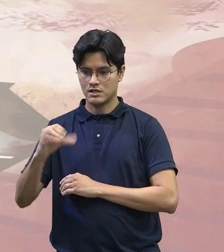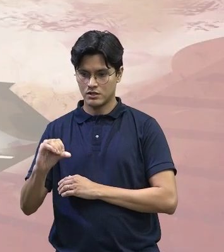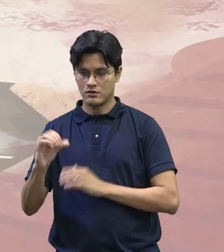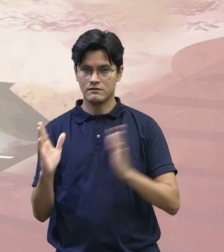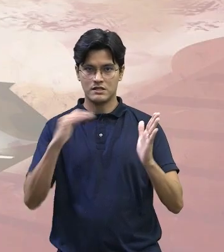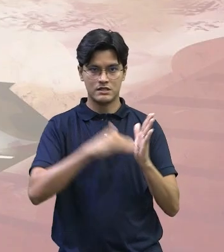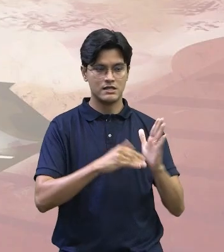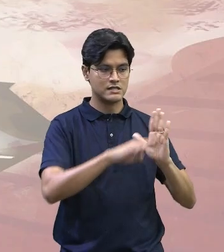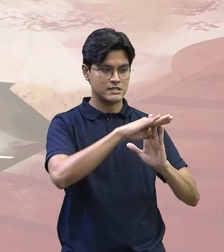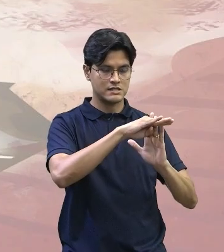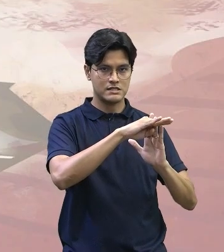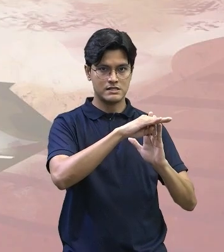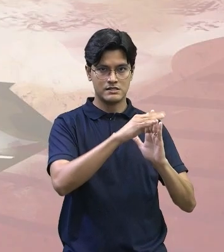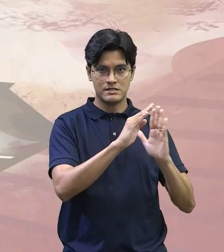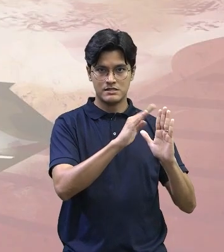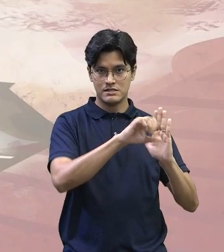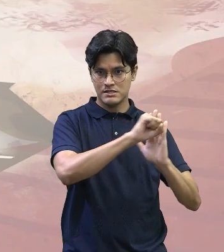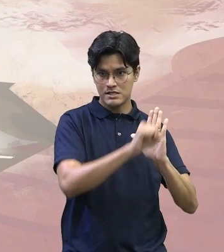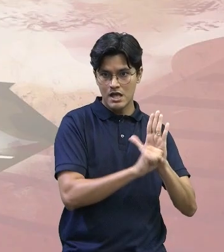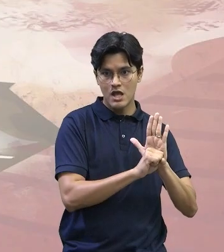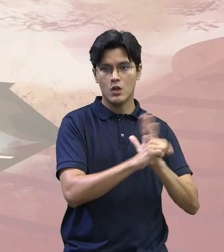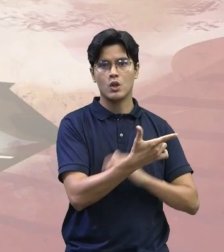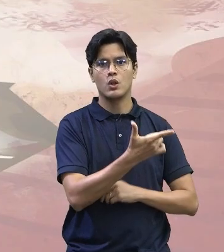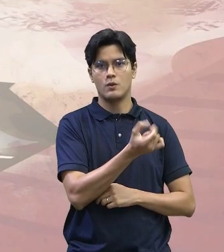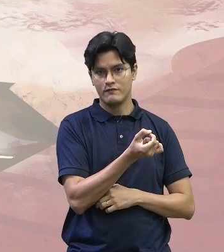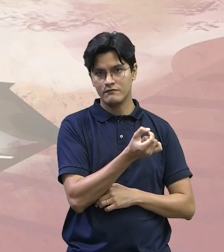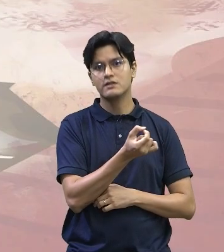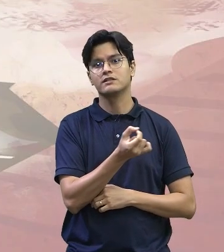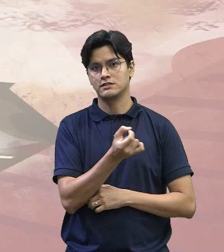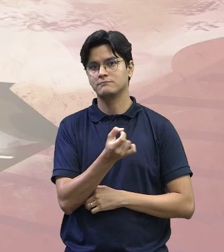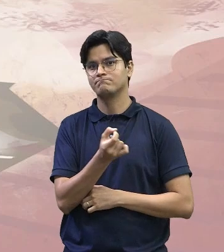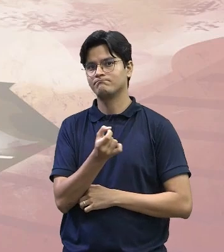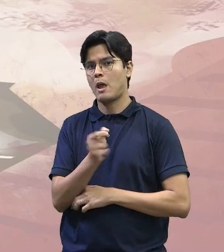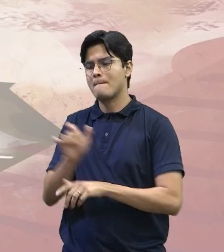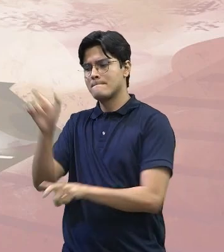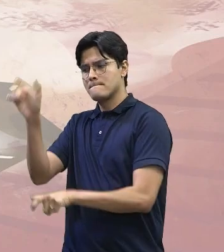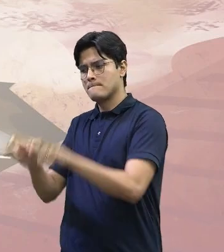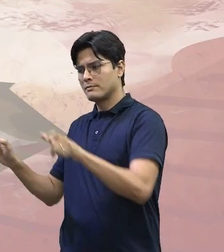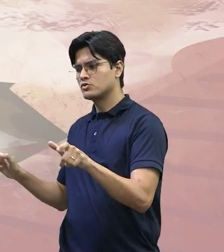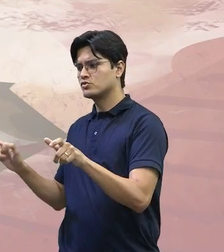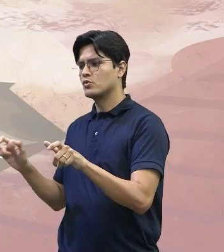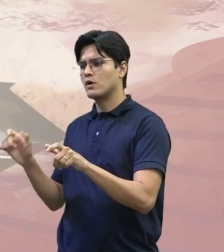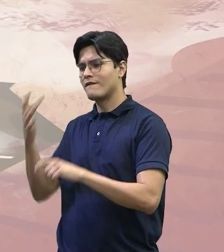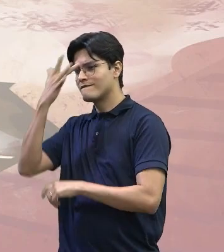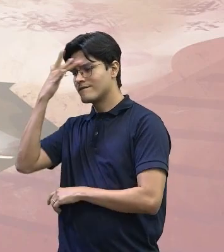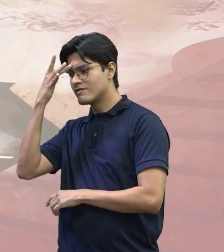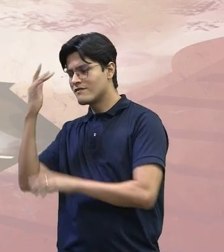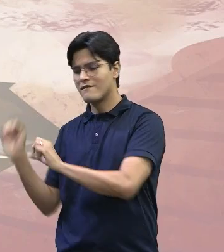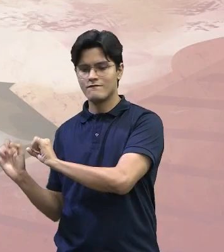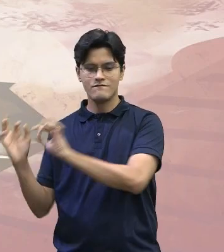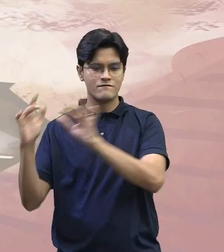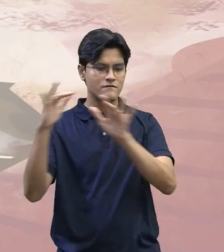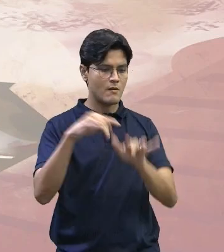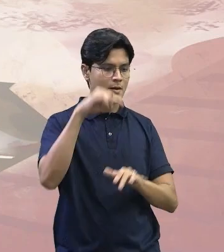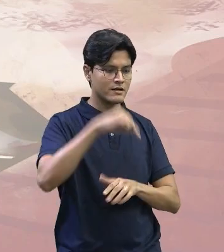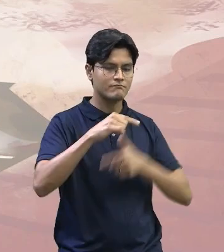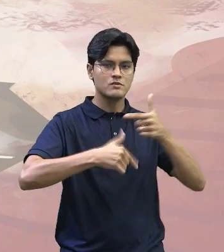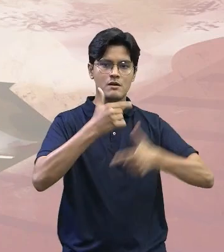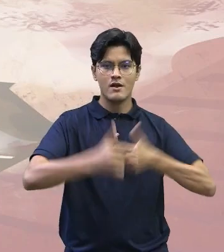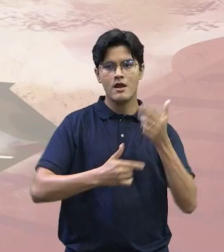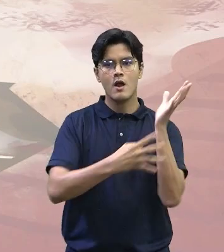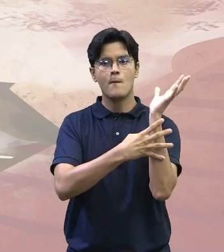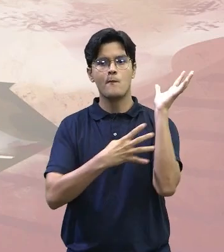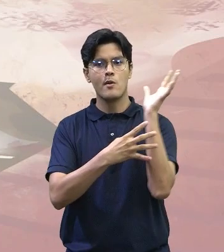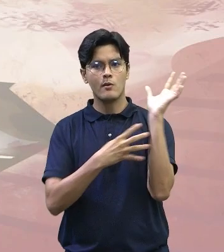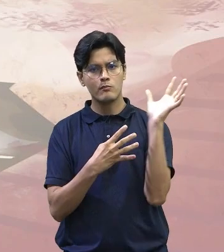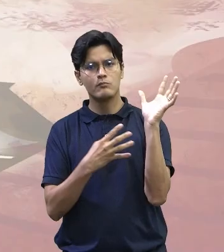inúmeros indivíduos com a finalidade de trabalhar na extração do látex da seringueira. O que é isso, professor? O indivíduo, no